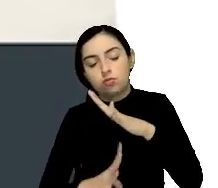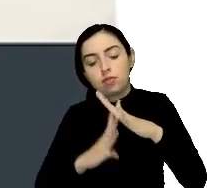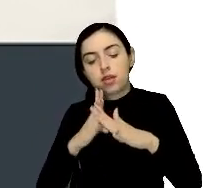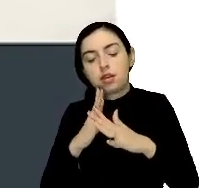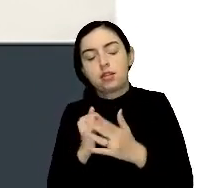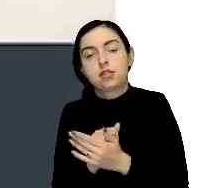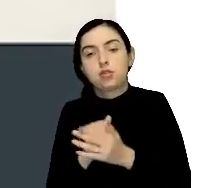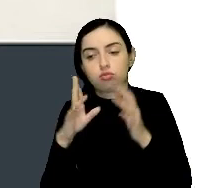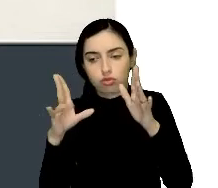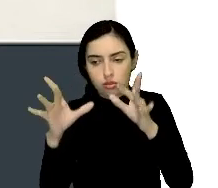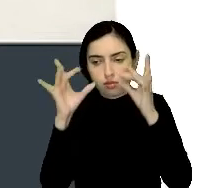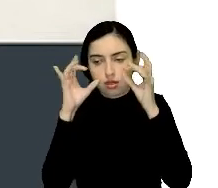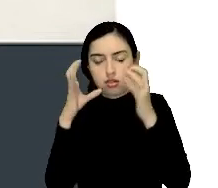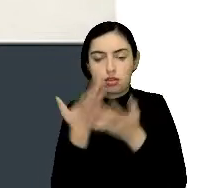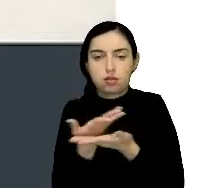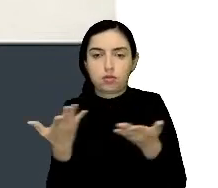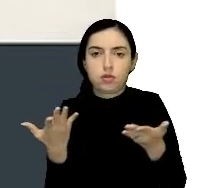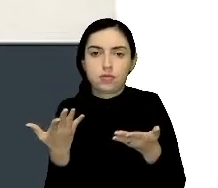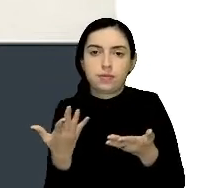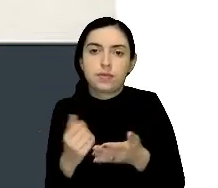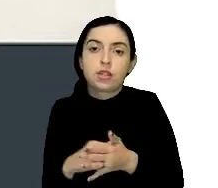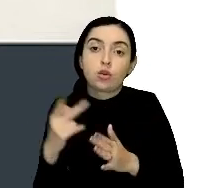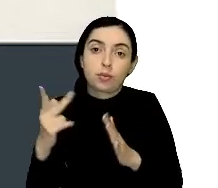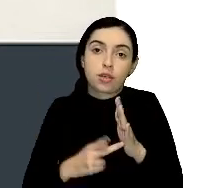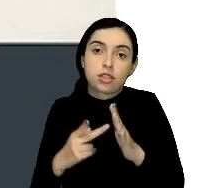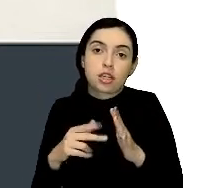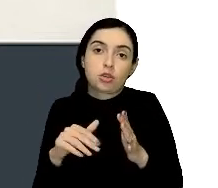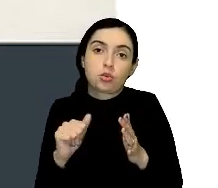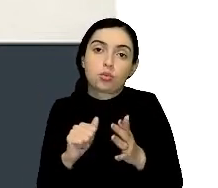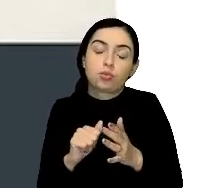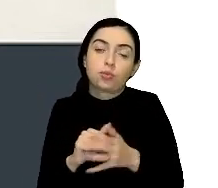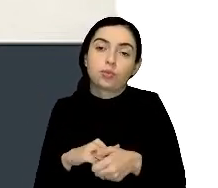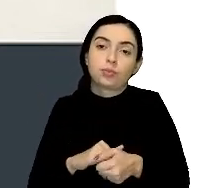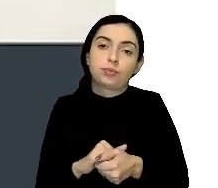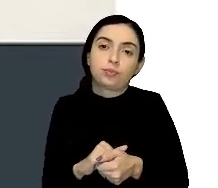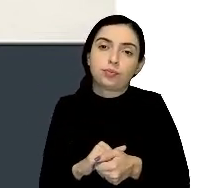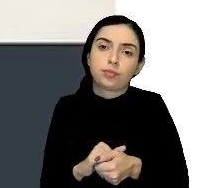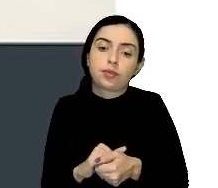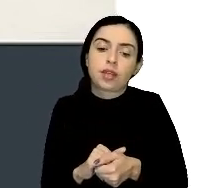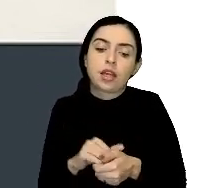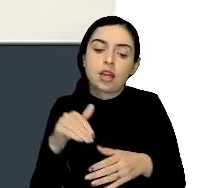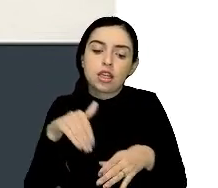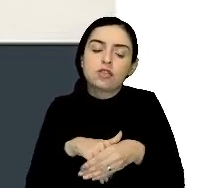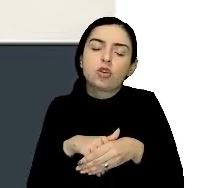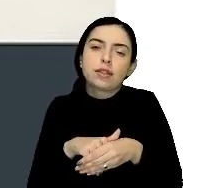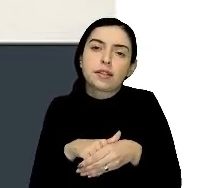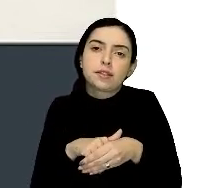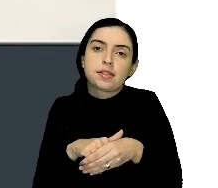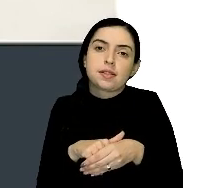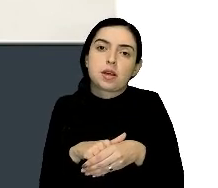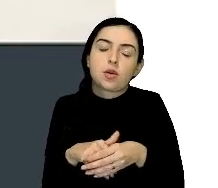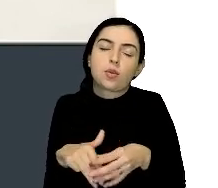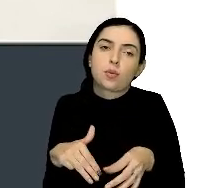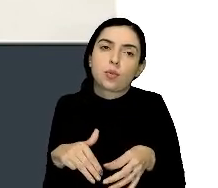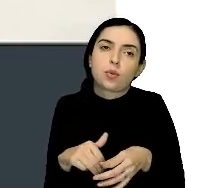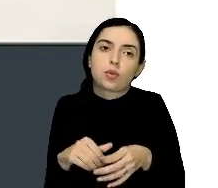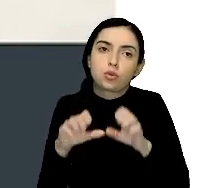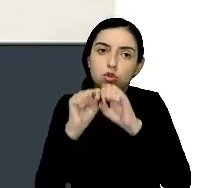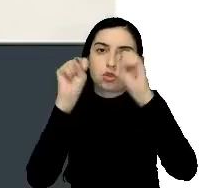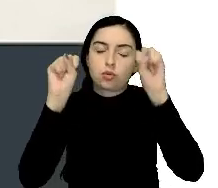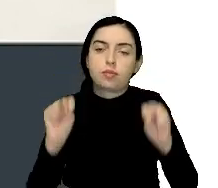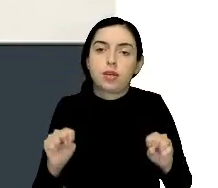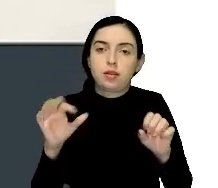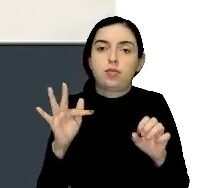do Observatório das Migrações e o projeto da FAPESP. E eu separei essa decisão do Superior Tribunal de